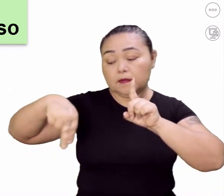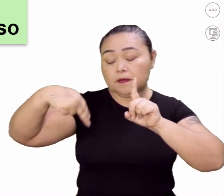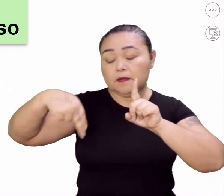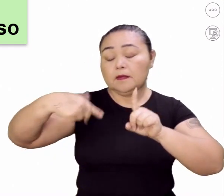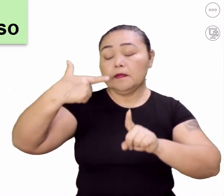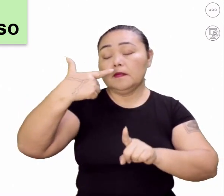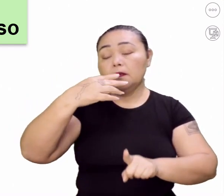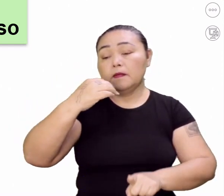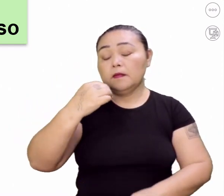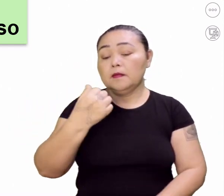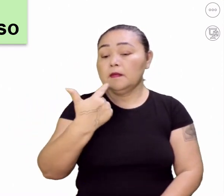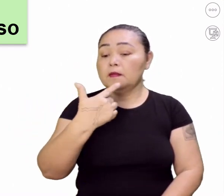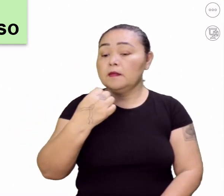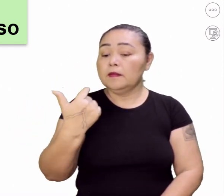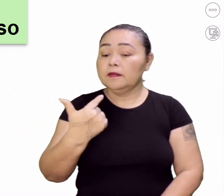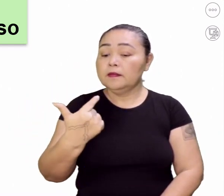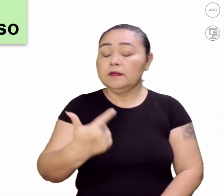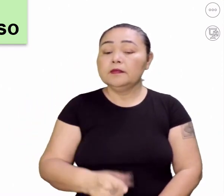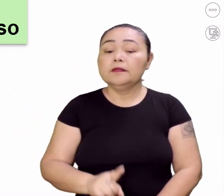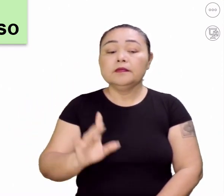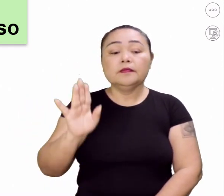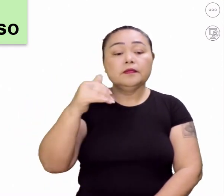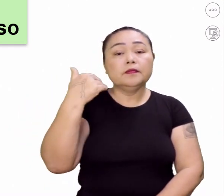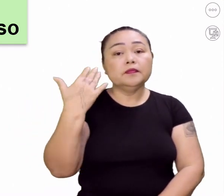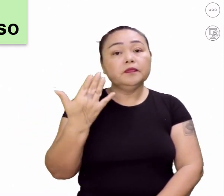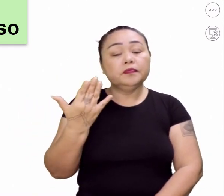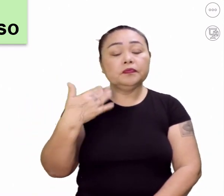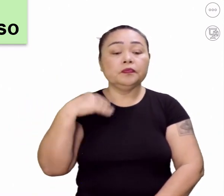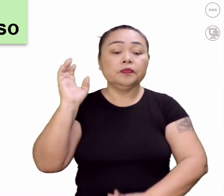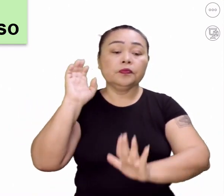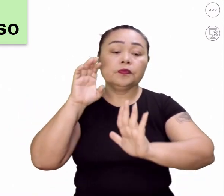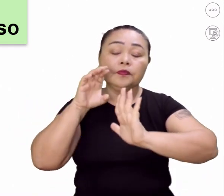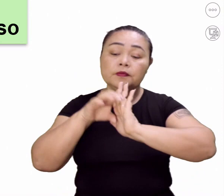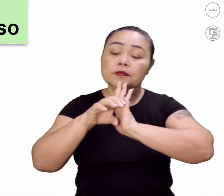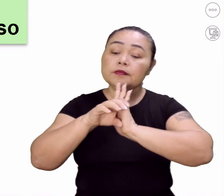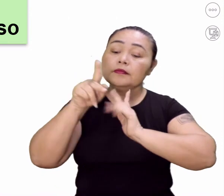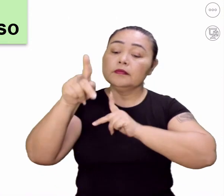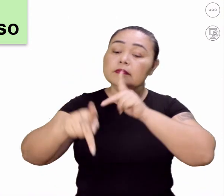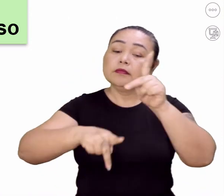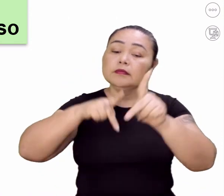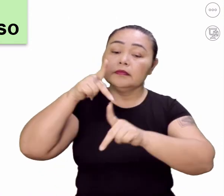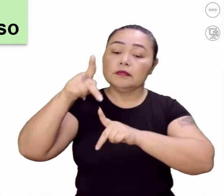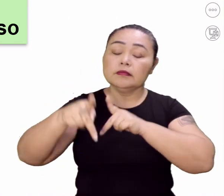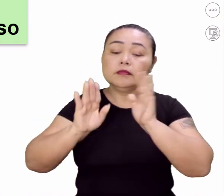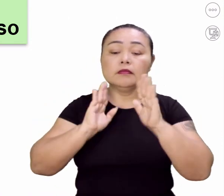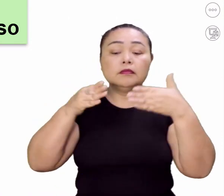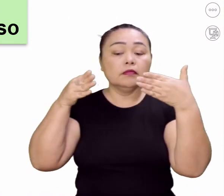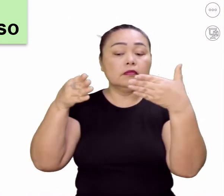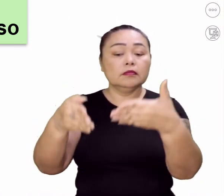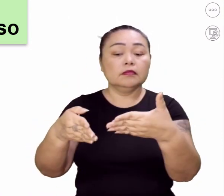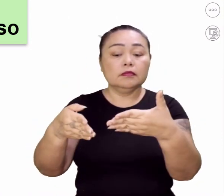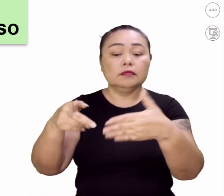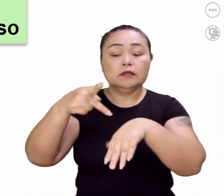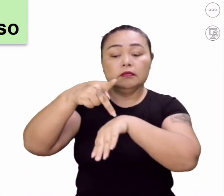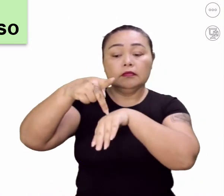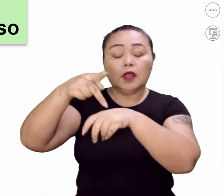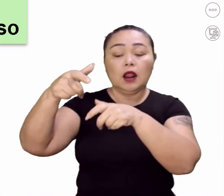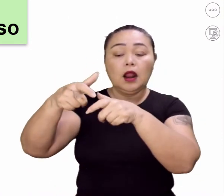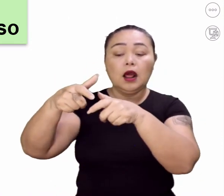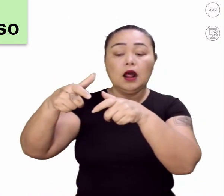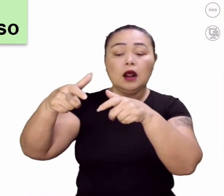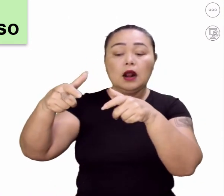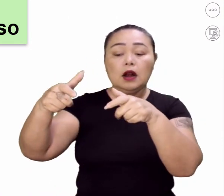exatamente. Então a gente viu o conceito de população absoluta, Exatamente. país